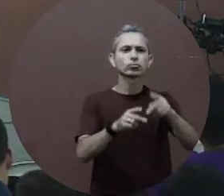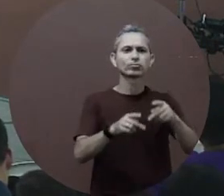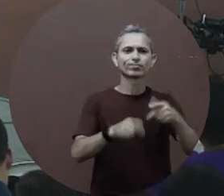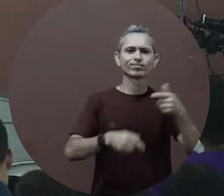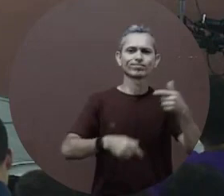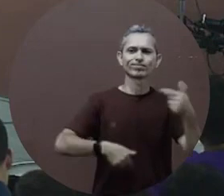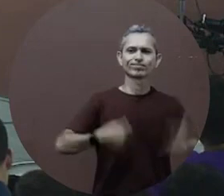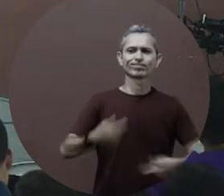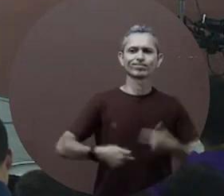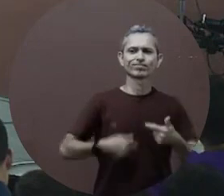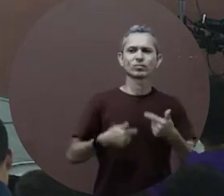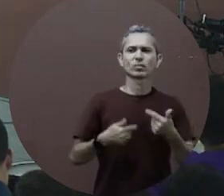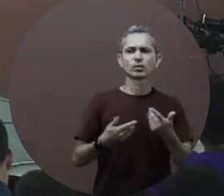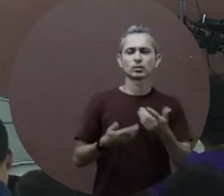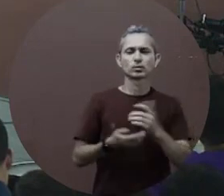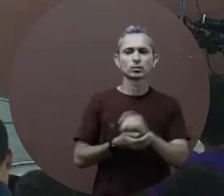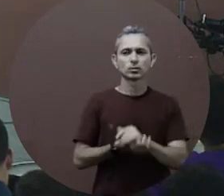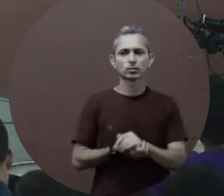Olha só.